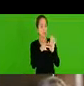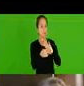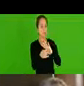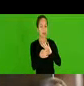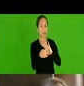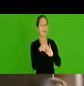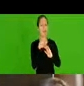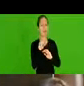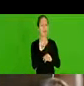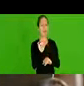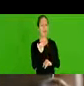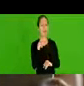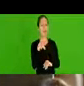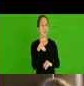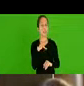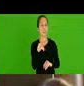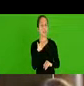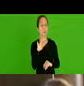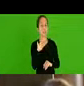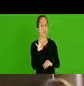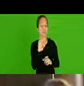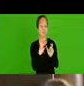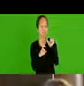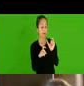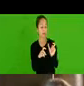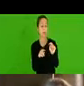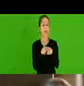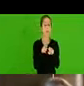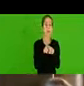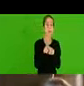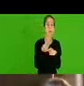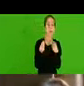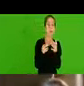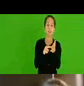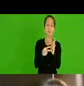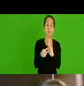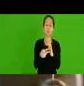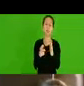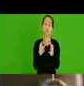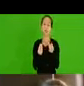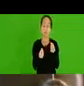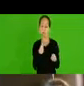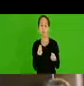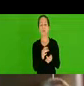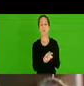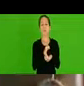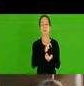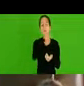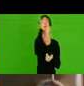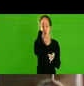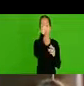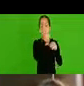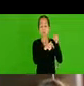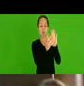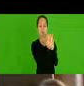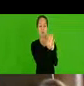que a interpretação seja melhor problematizada. Algumas pessoas usam análise de conteúdo, falam assim, eu uso análise de